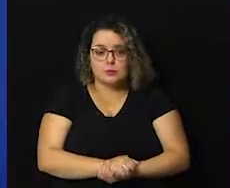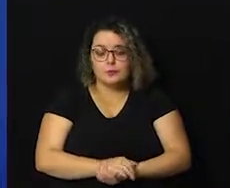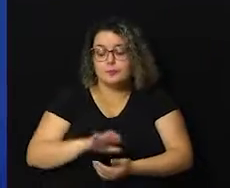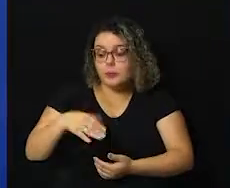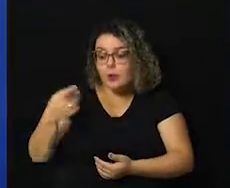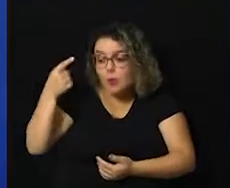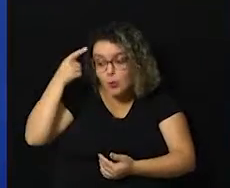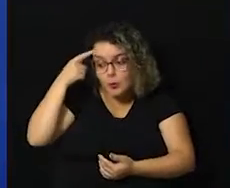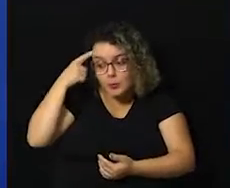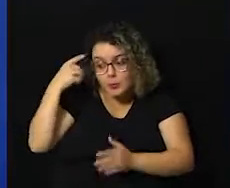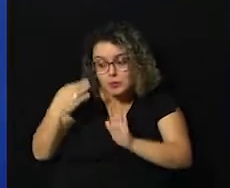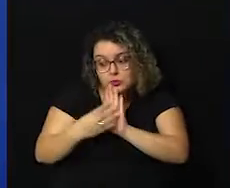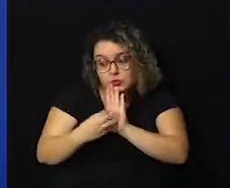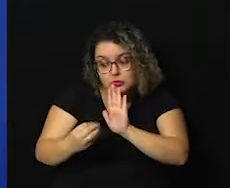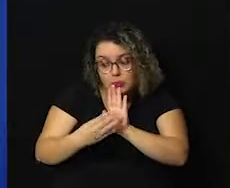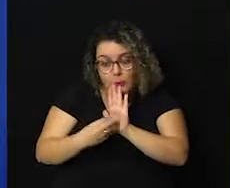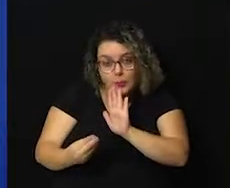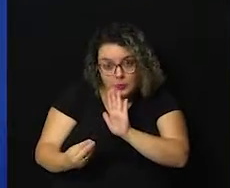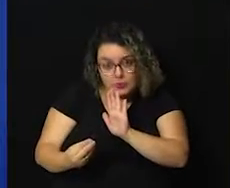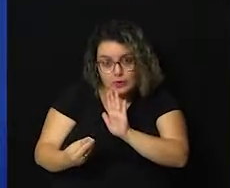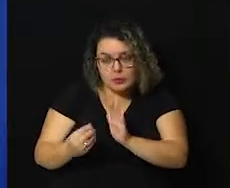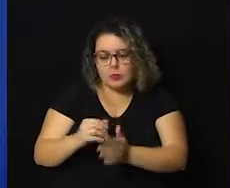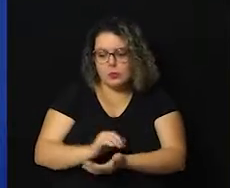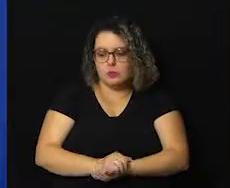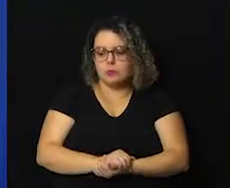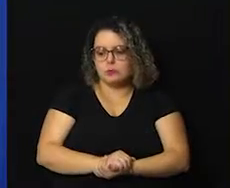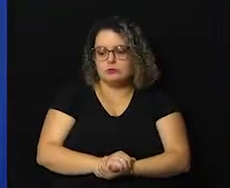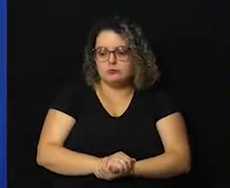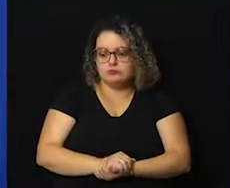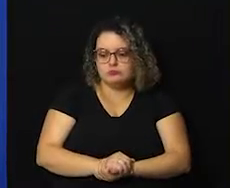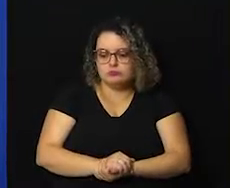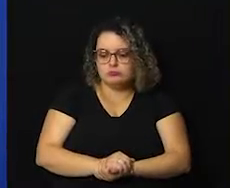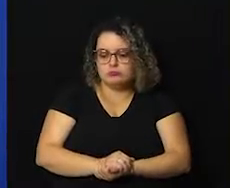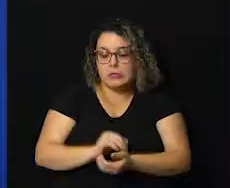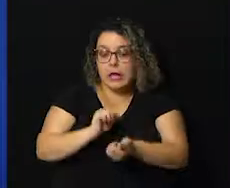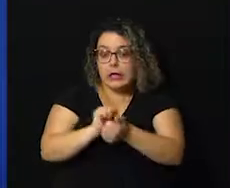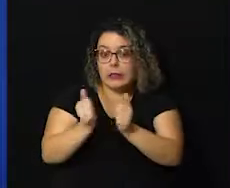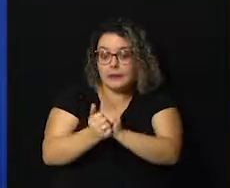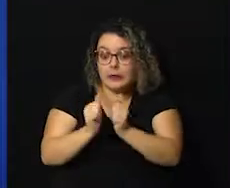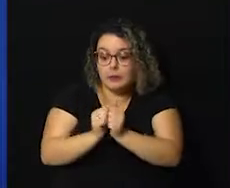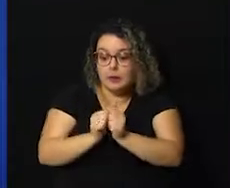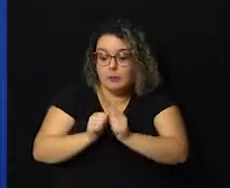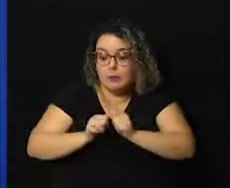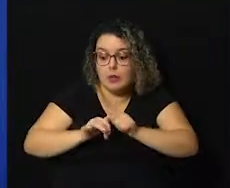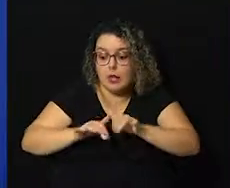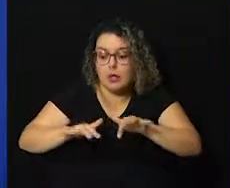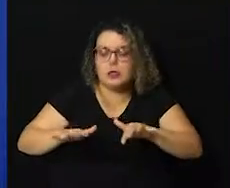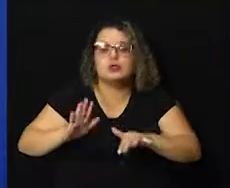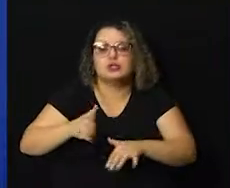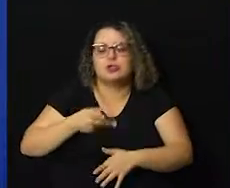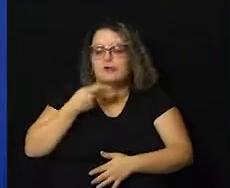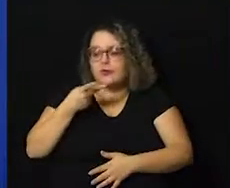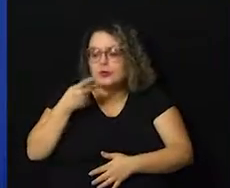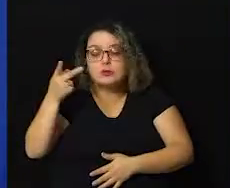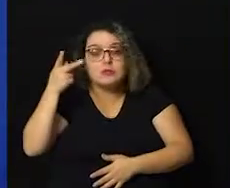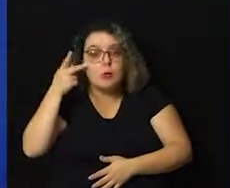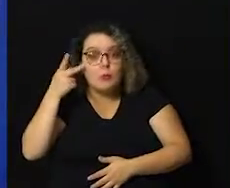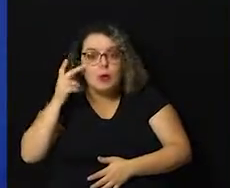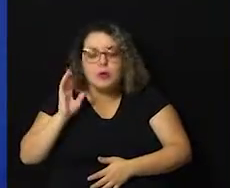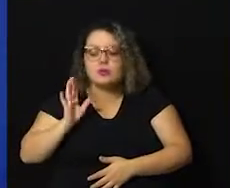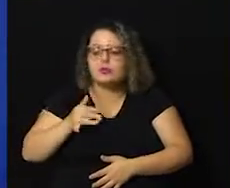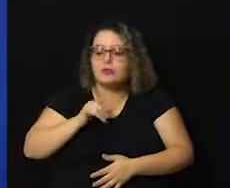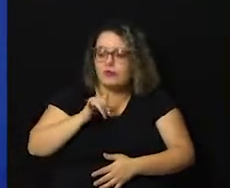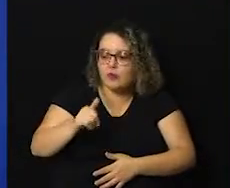quando a gente pensa nesse modelo que você parece que organicamente ele tá crescendo você já falou de São